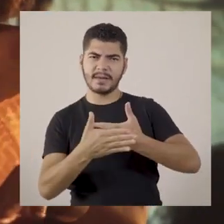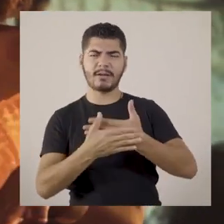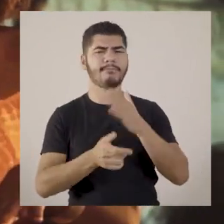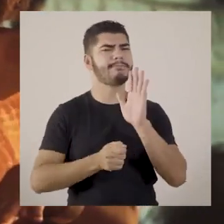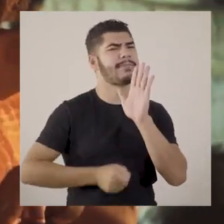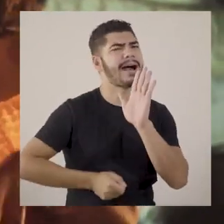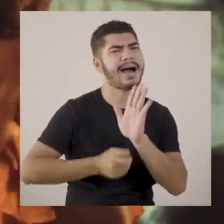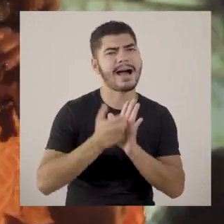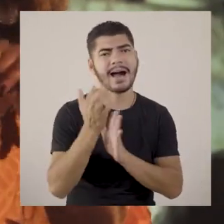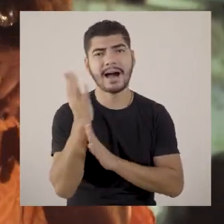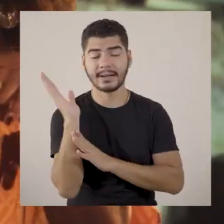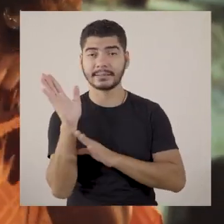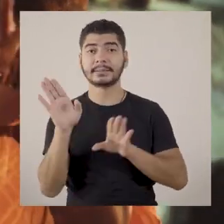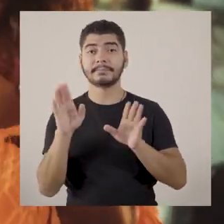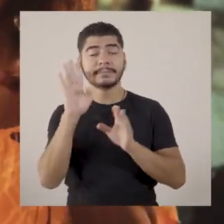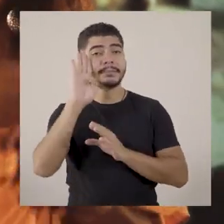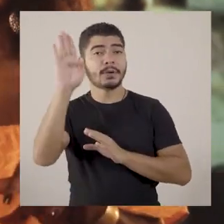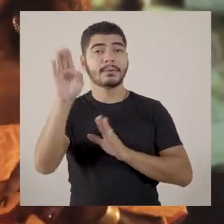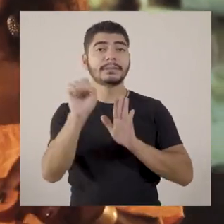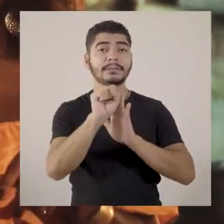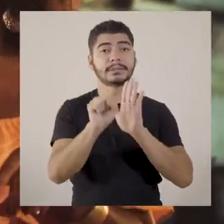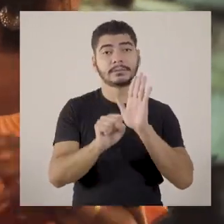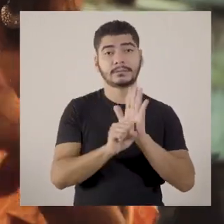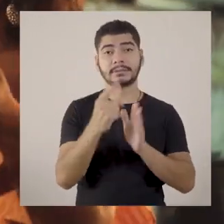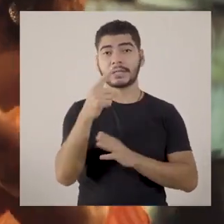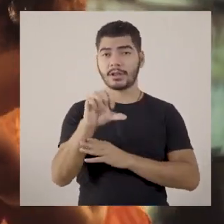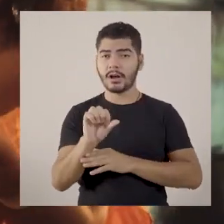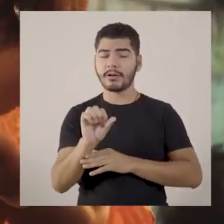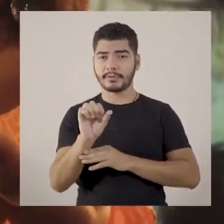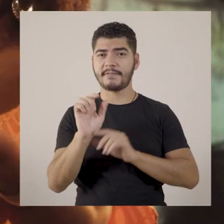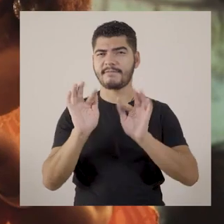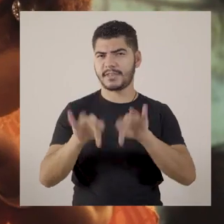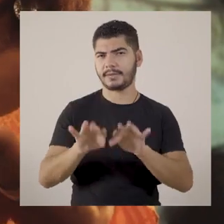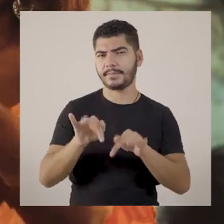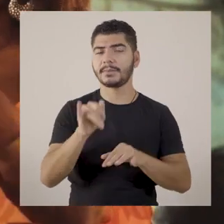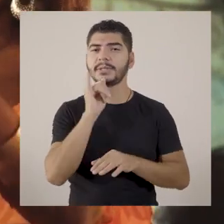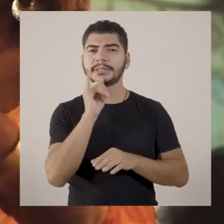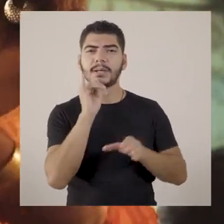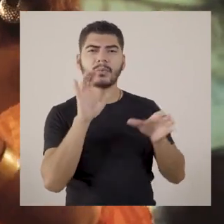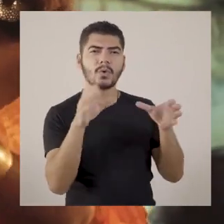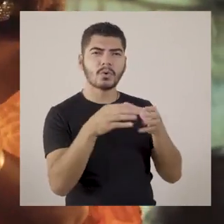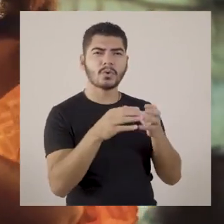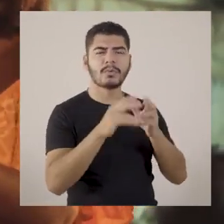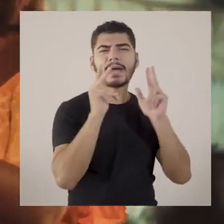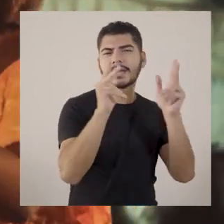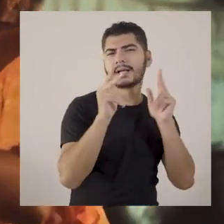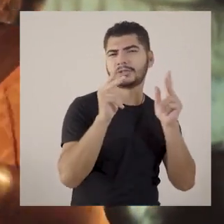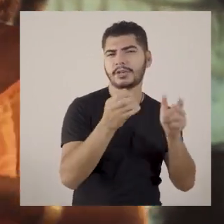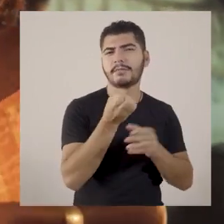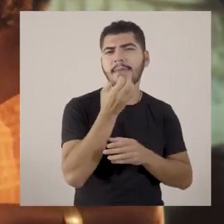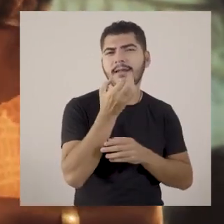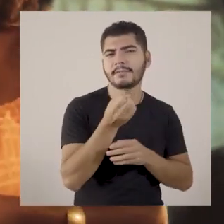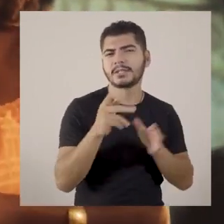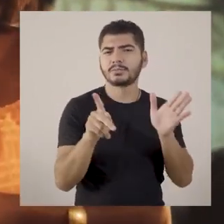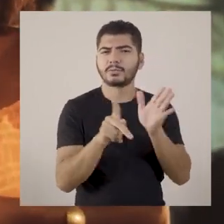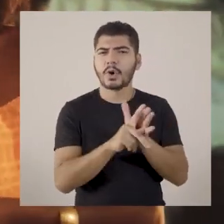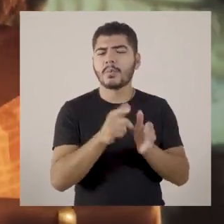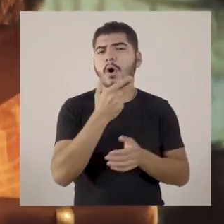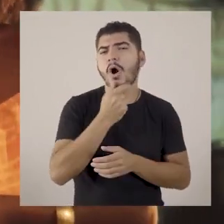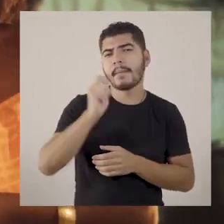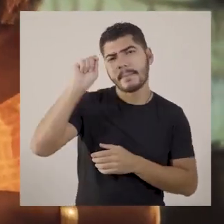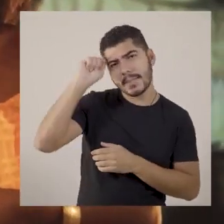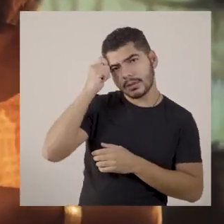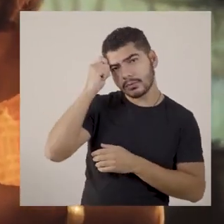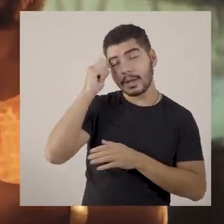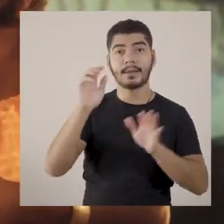tiveram dezenas delas, inclusive no final do século XIX, como, por exemplo, o Clube Recreativo Beneficente dos Homens